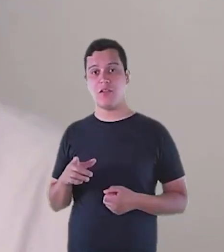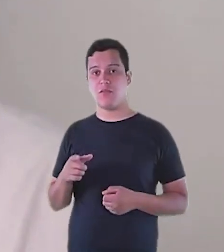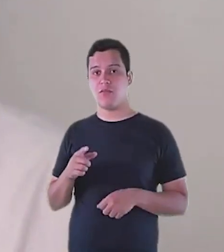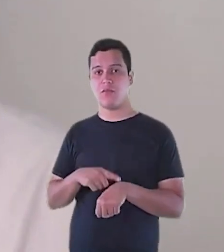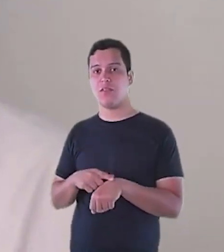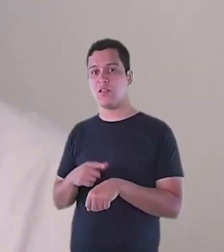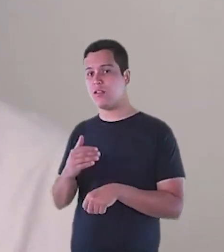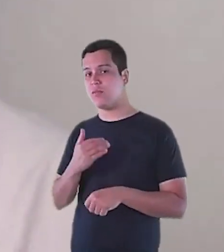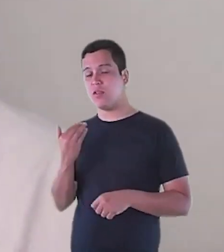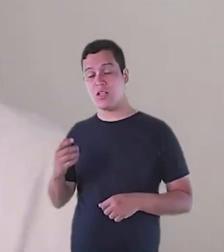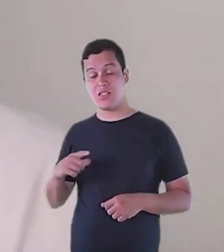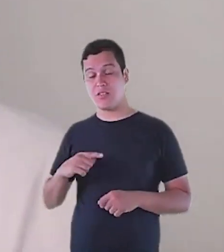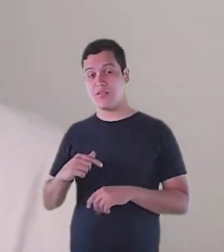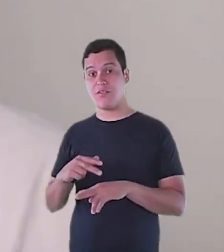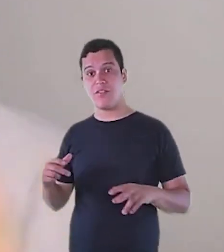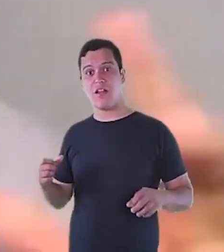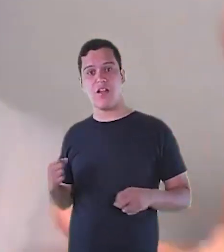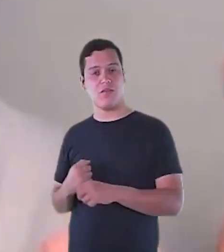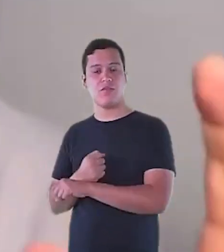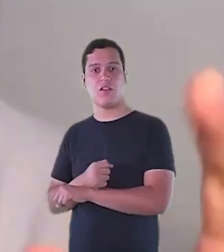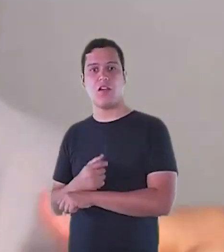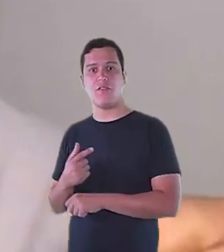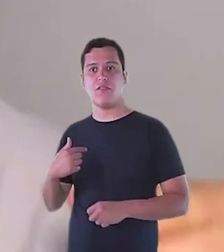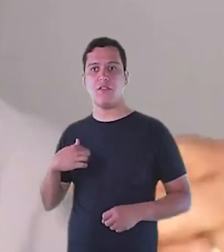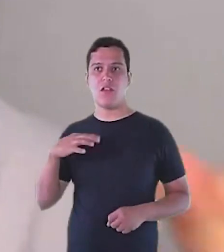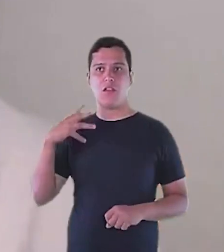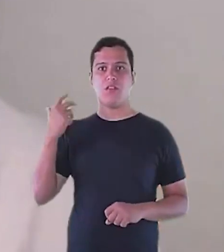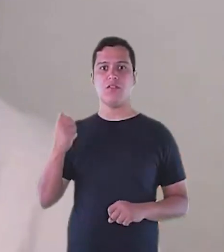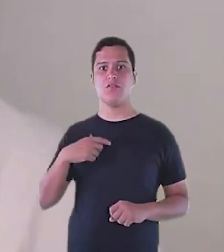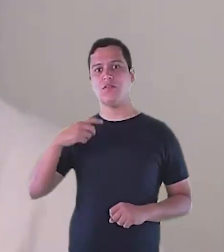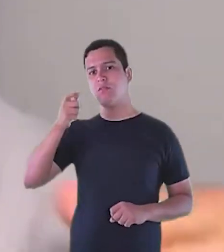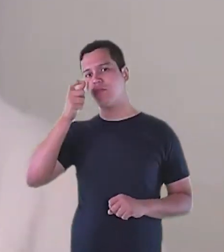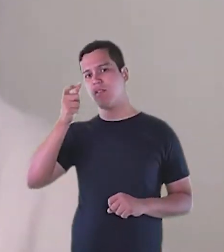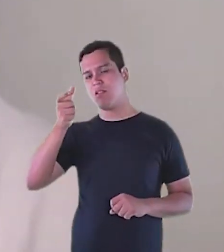escravos. Então isso me encanta muito, assim, esse papel da mulher, uma mulher